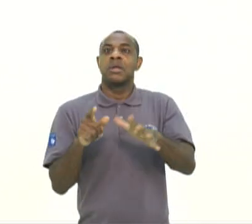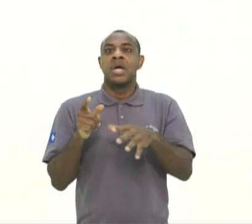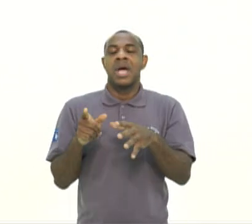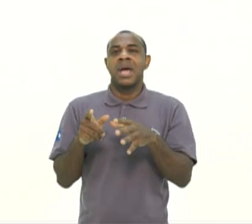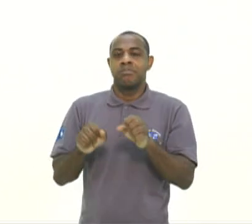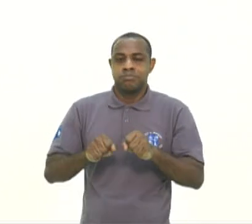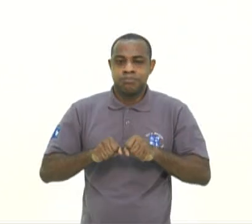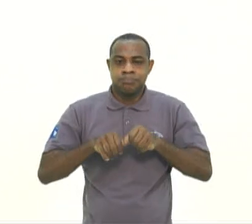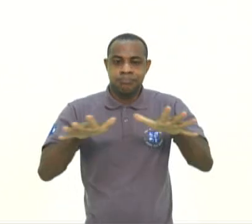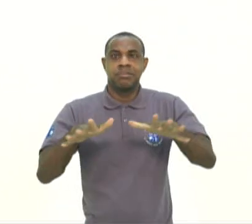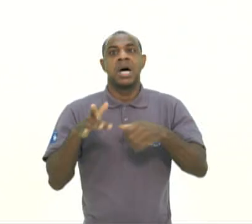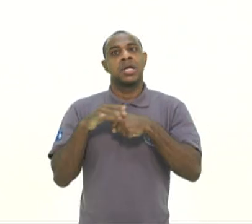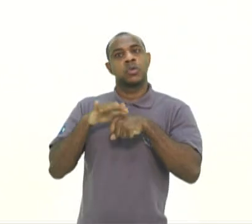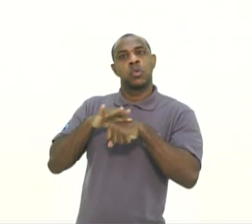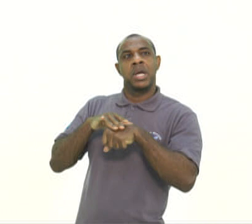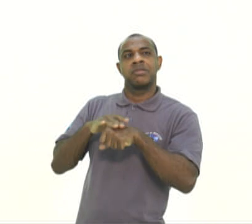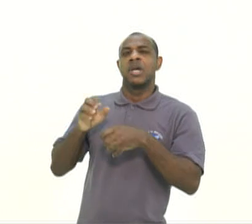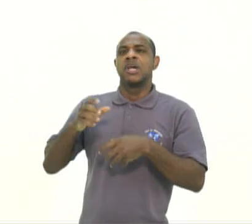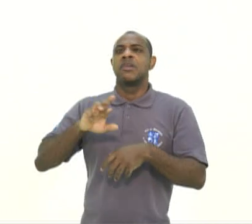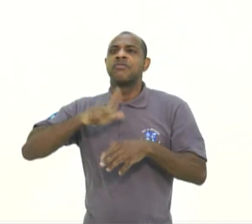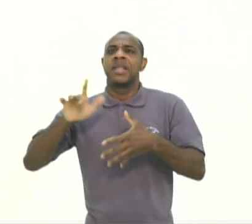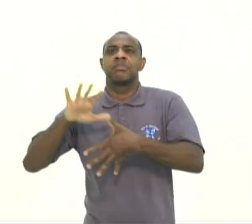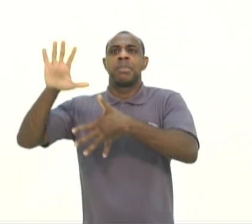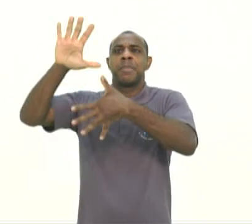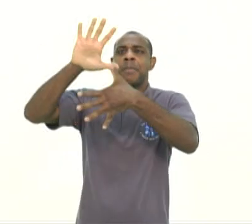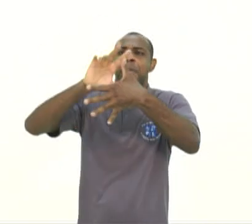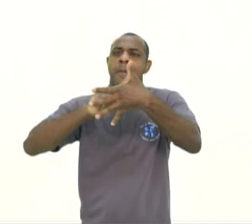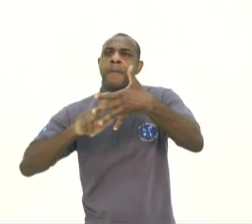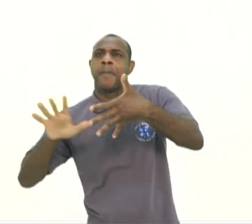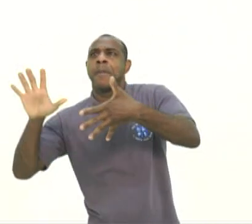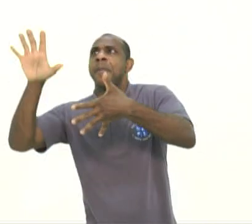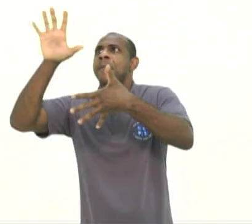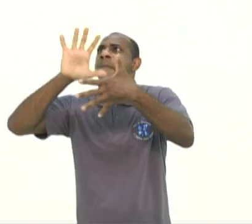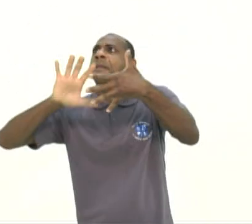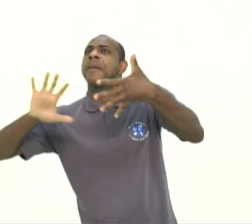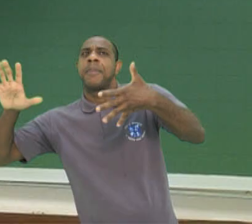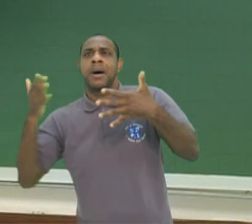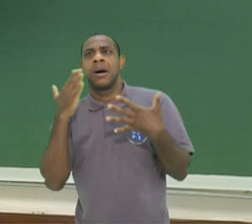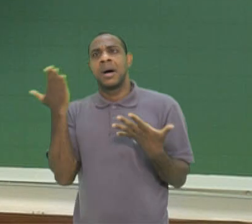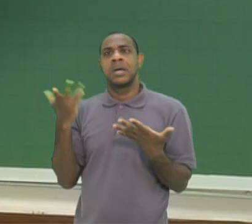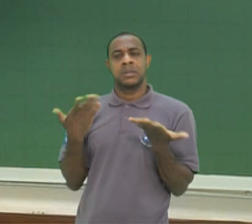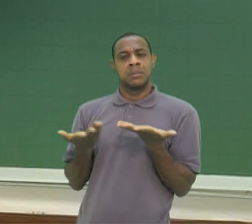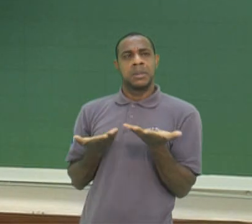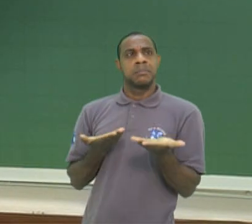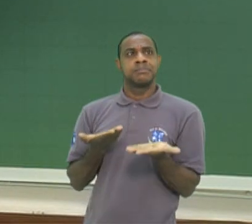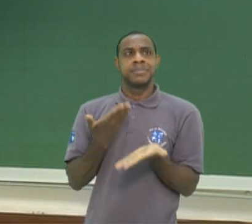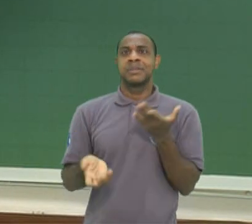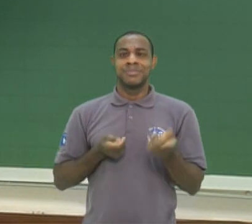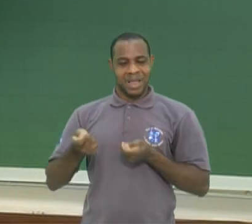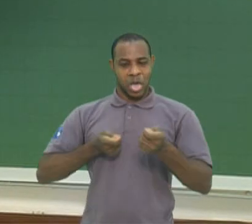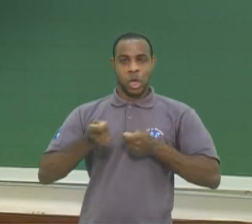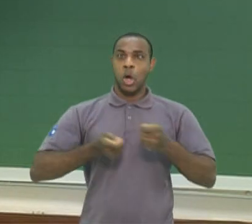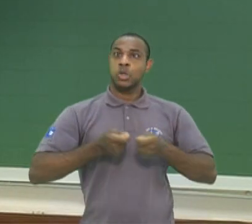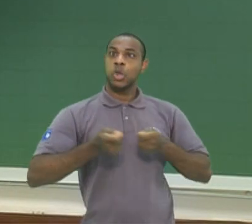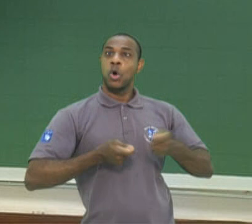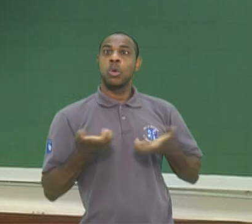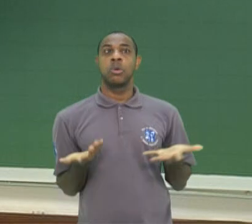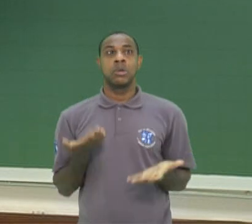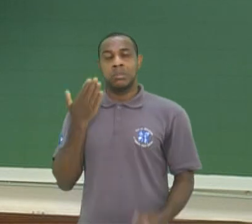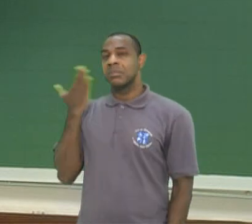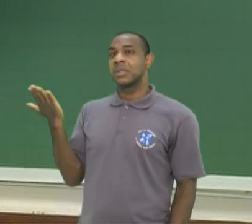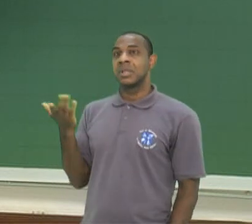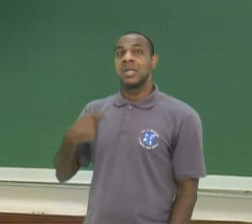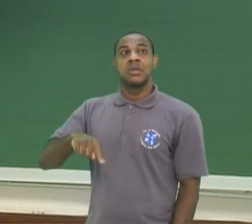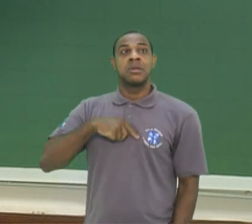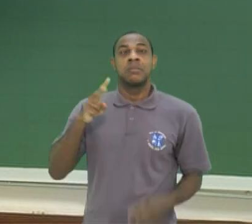diferentes territórios, colabora também no controle da situação. Ou seja, nós